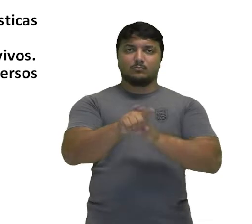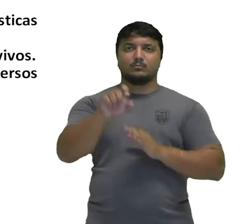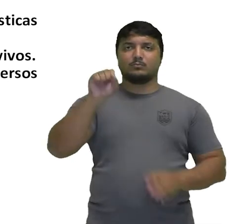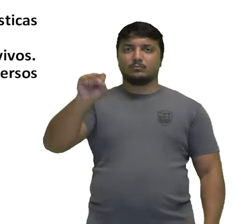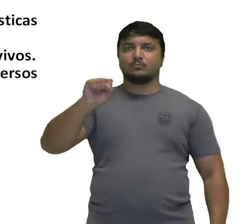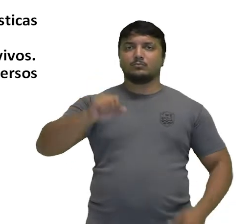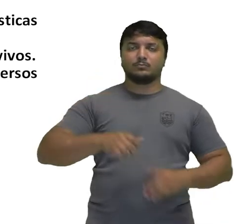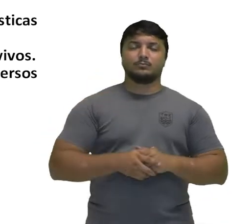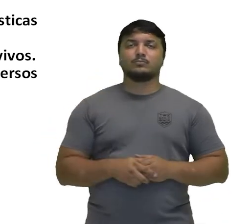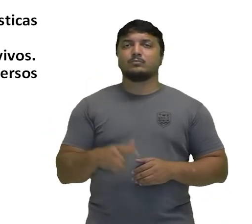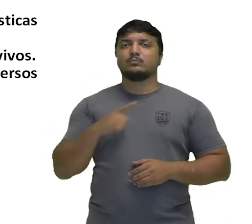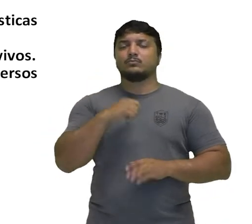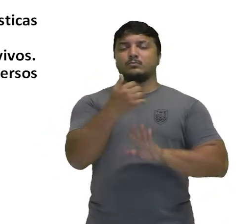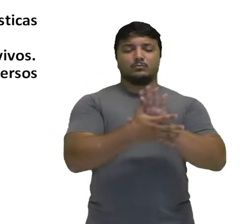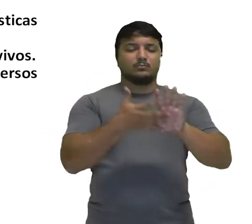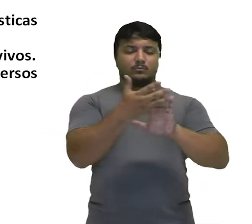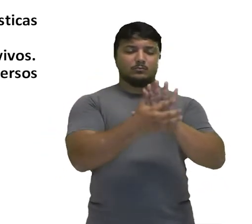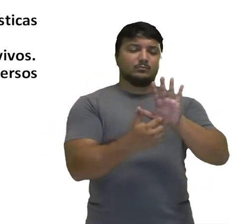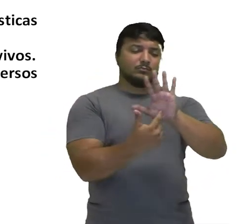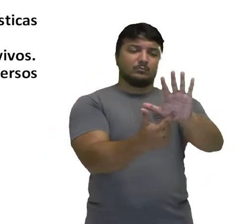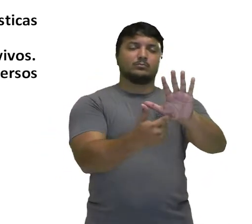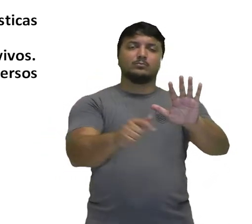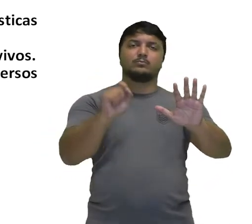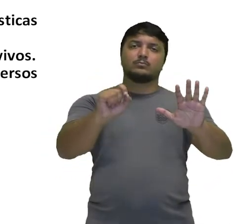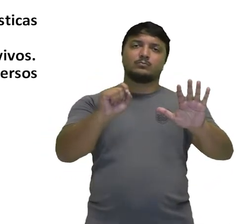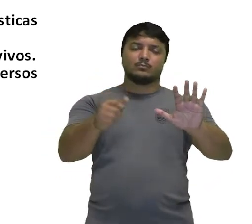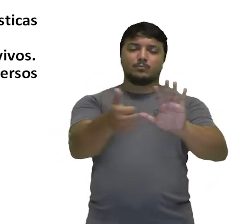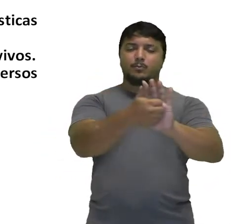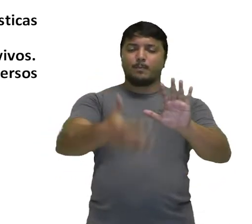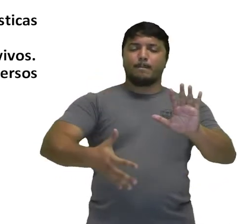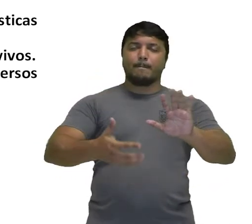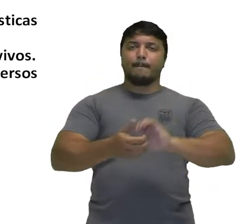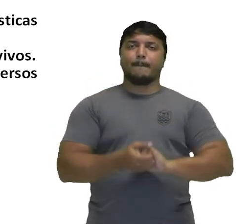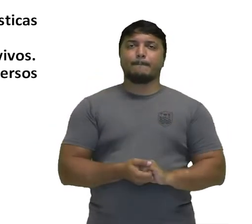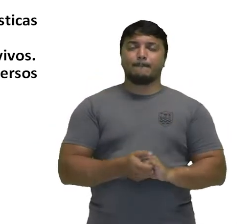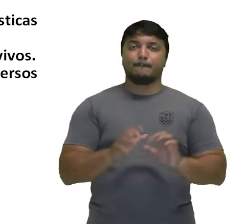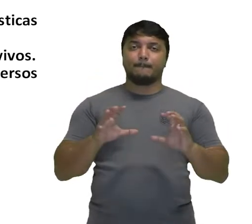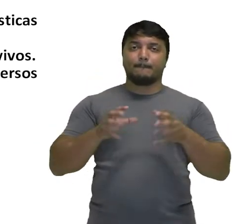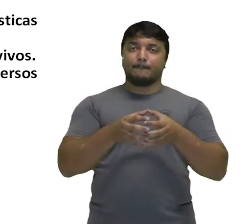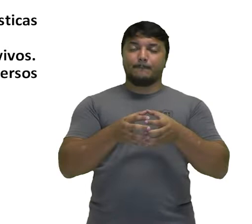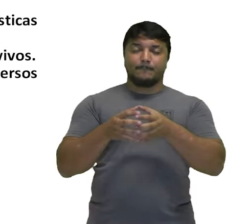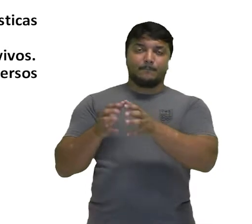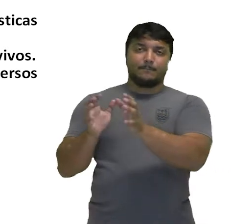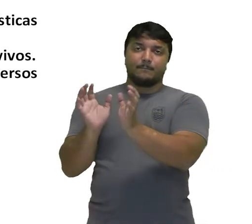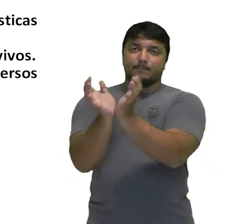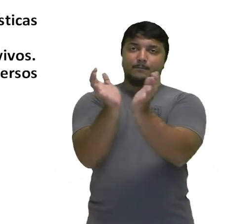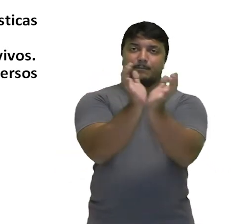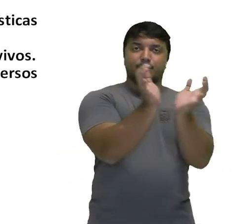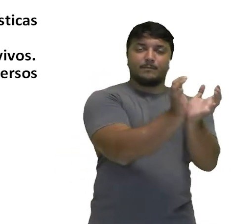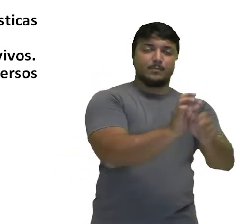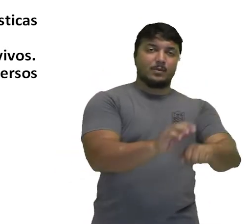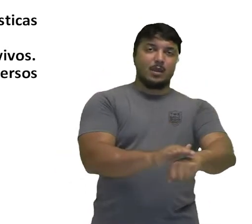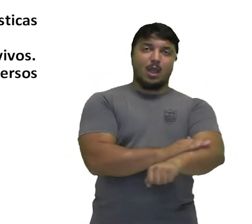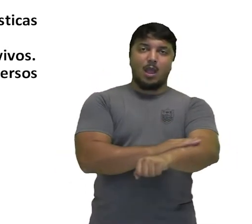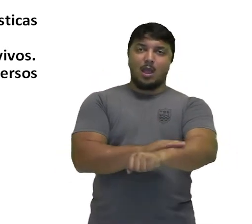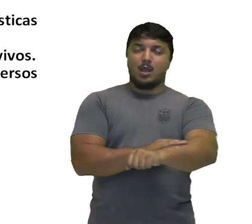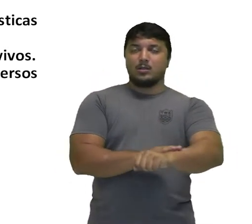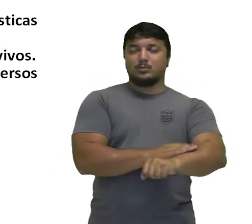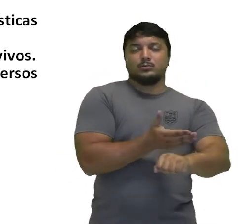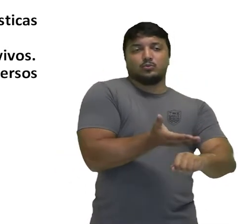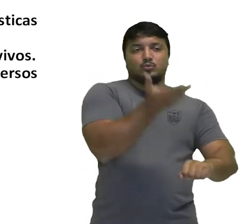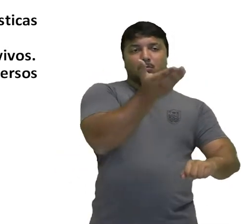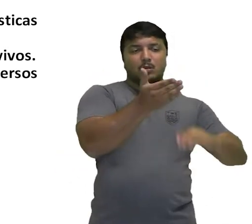questão número 8 ela tem um texto de apresentação que diz o seguinte: a classificação das raças em superiores